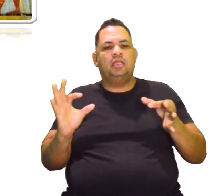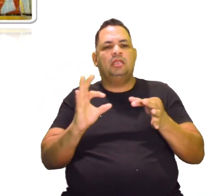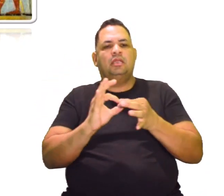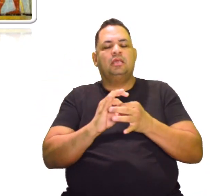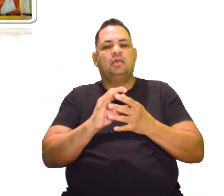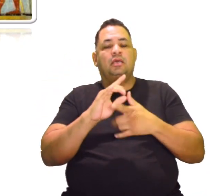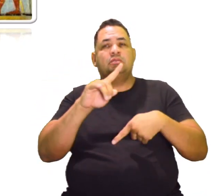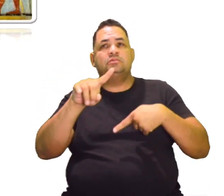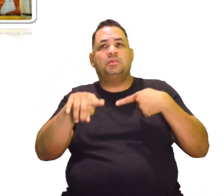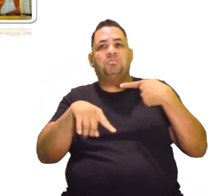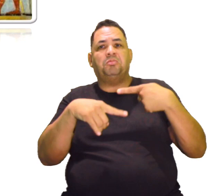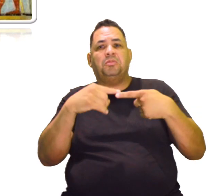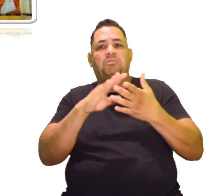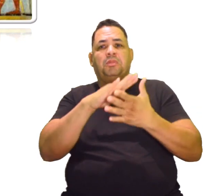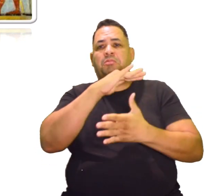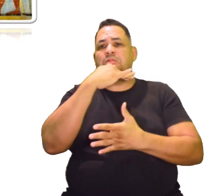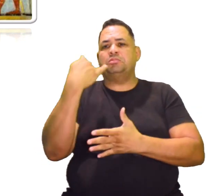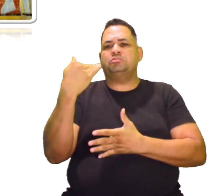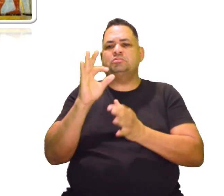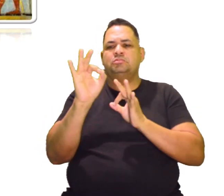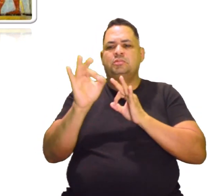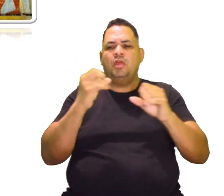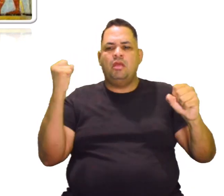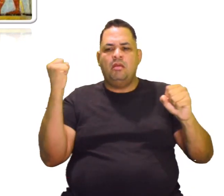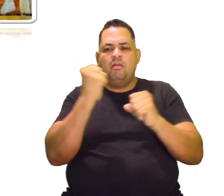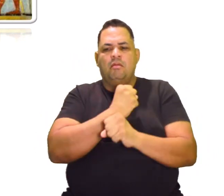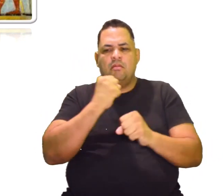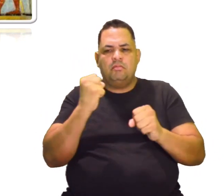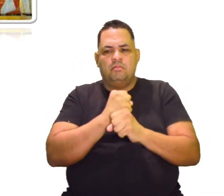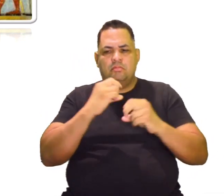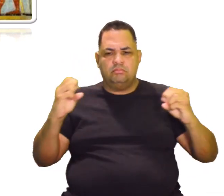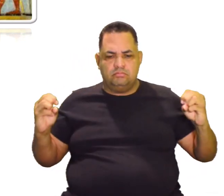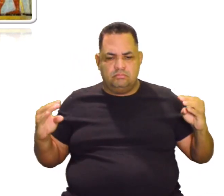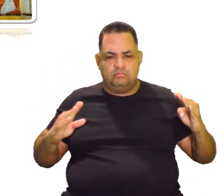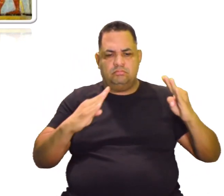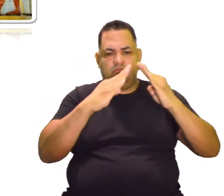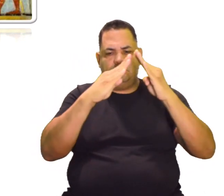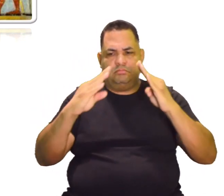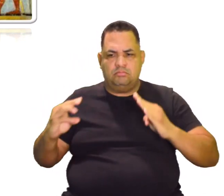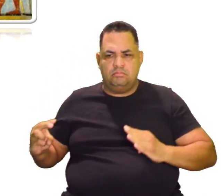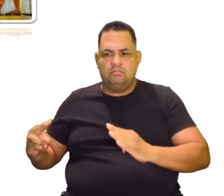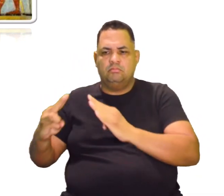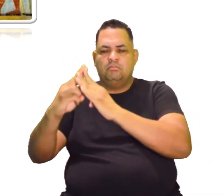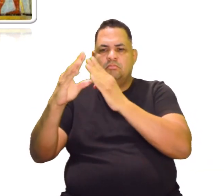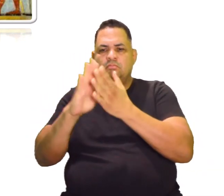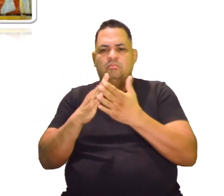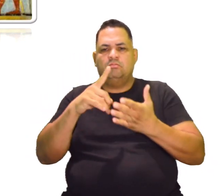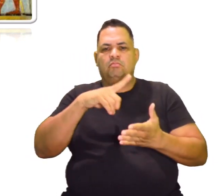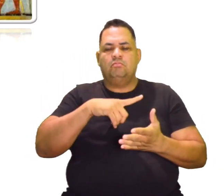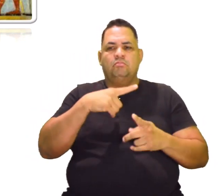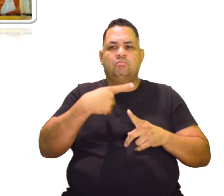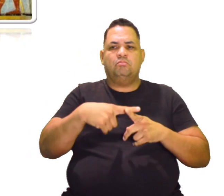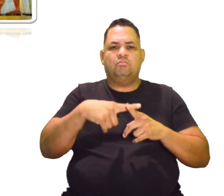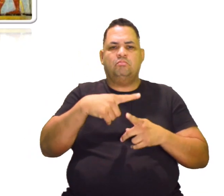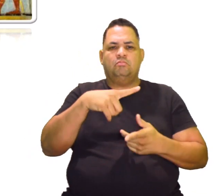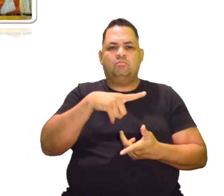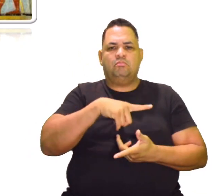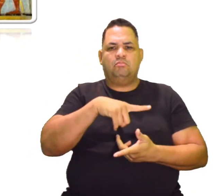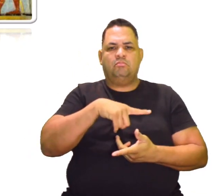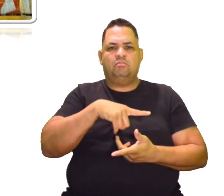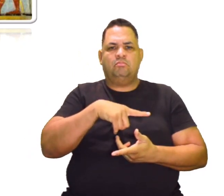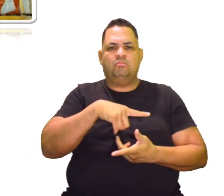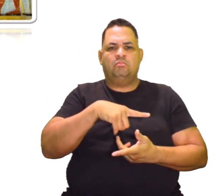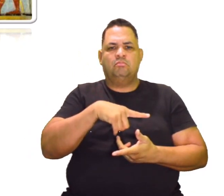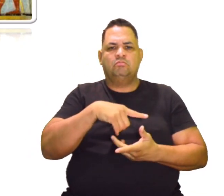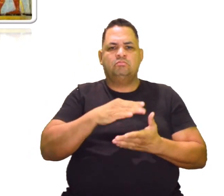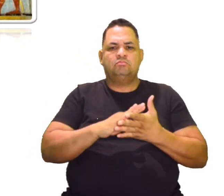as construções das pirâmides era devido a essa dedicação que eles tinham, né?